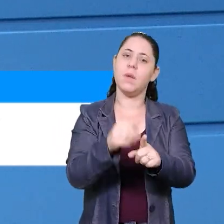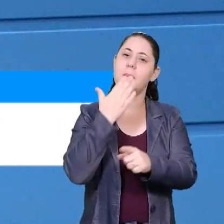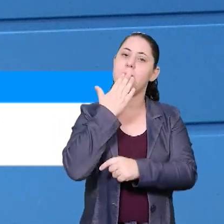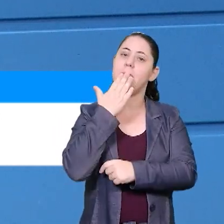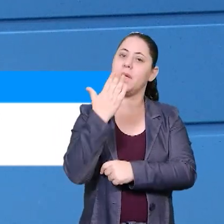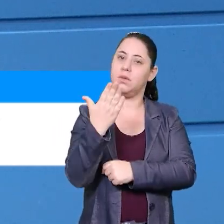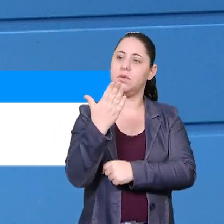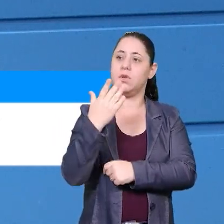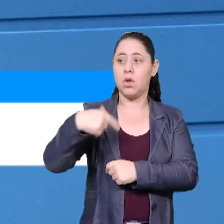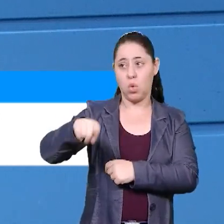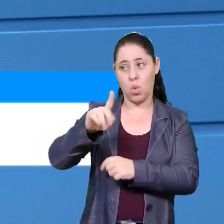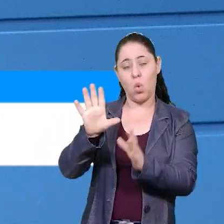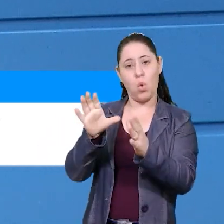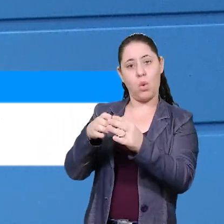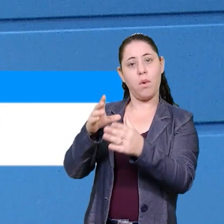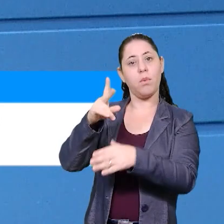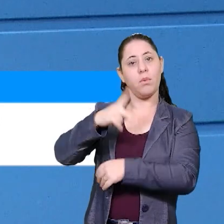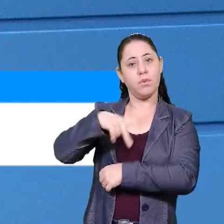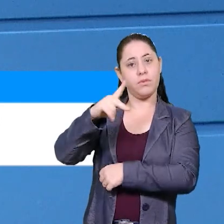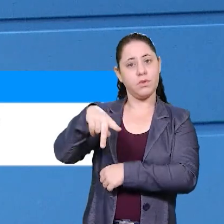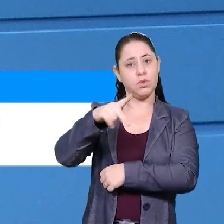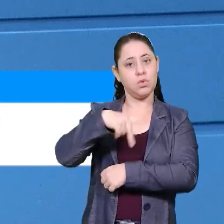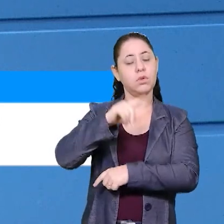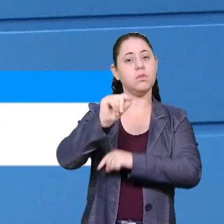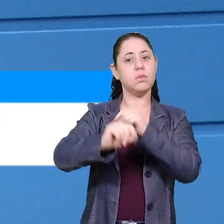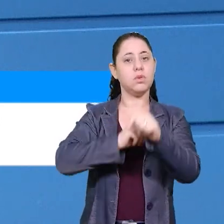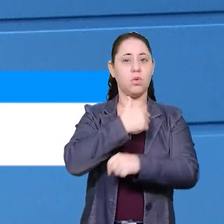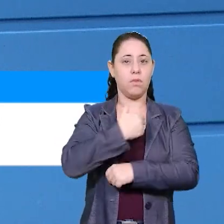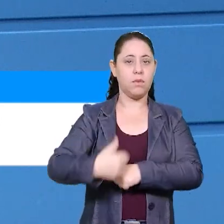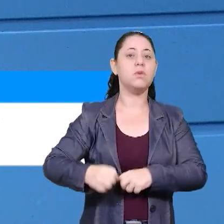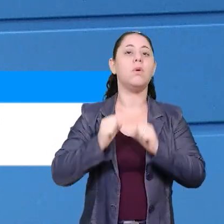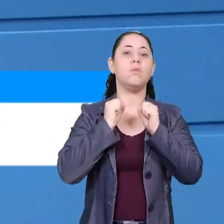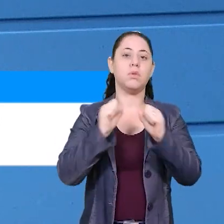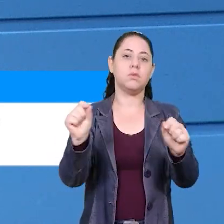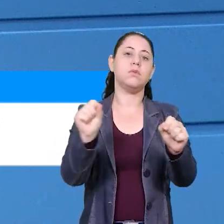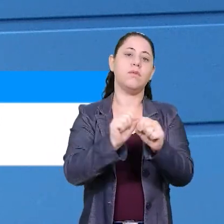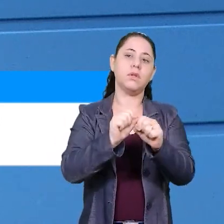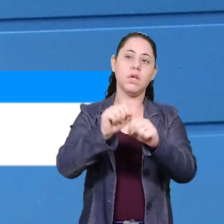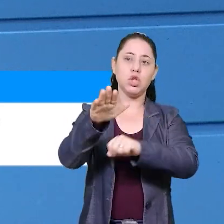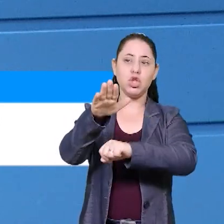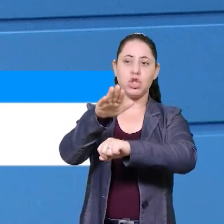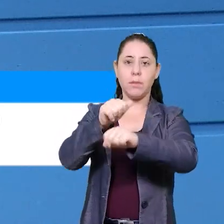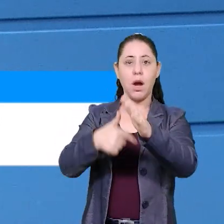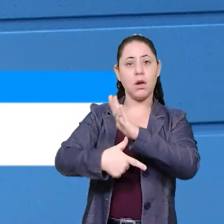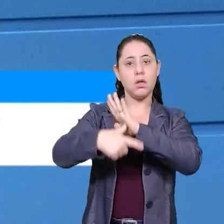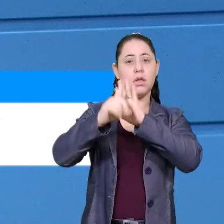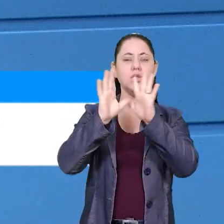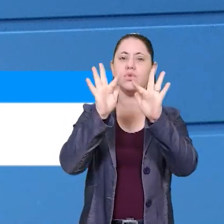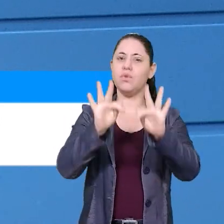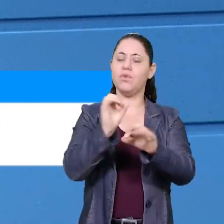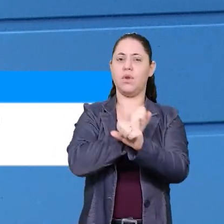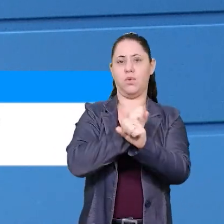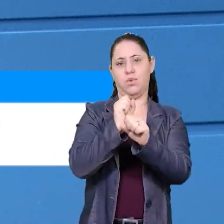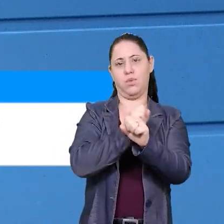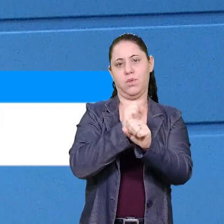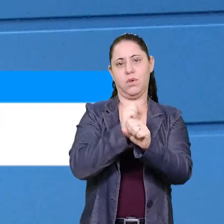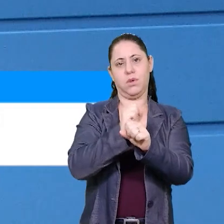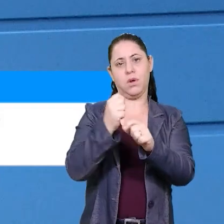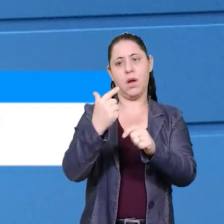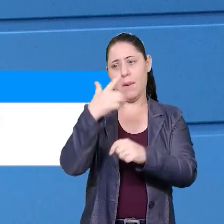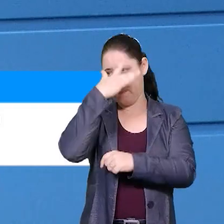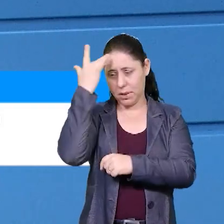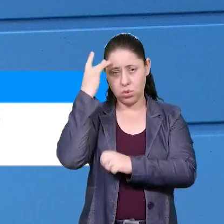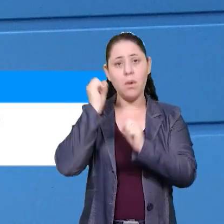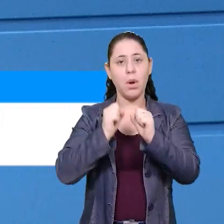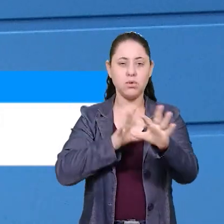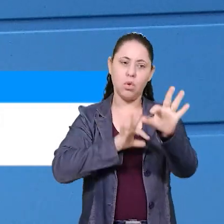empenhasse nesta reivindicação dos professores, para que o governo possa fazer essa chamada antes do